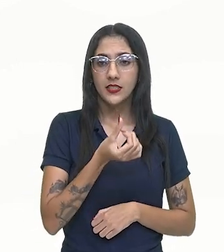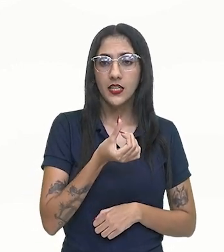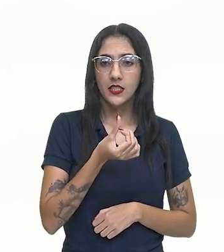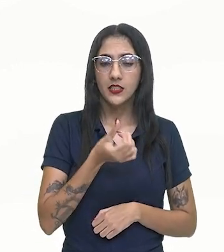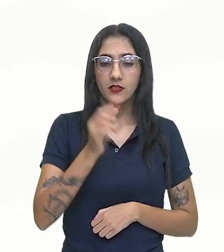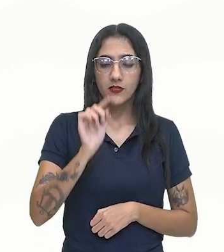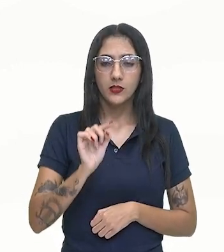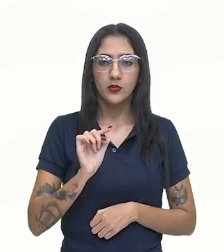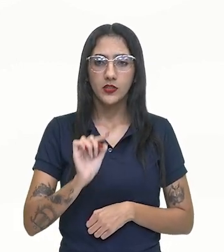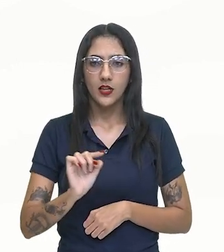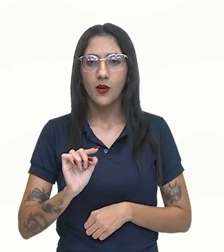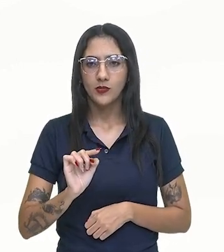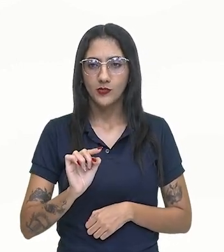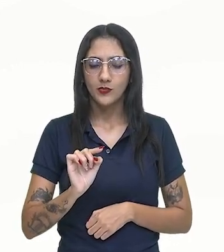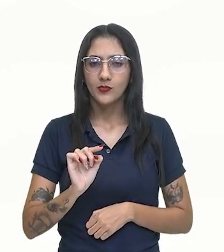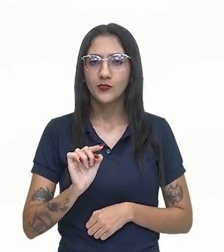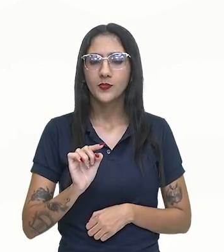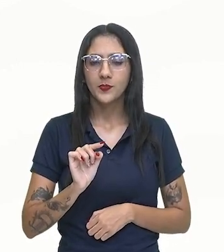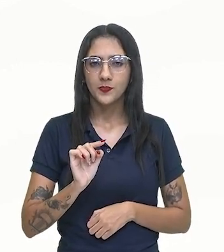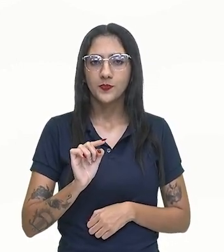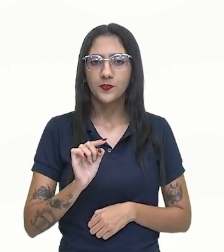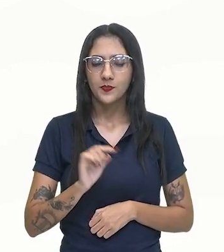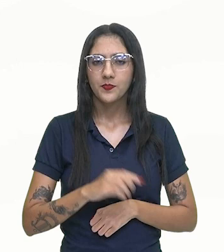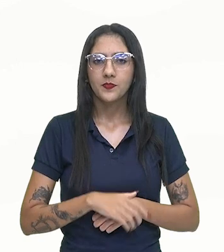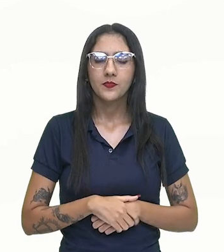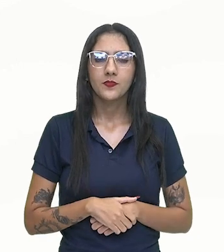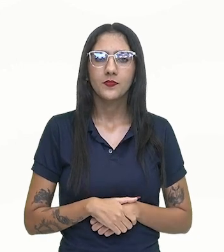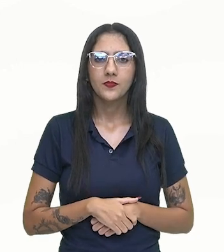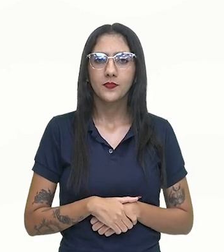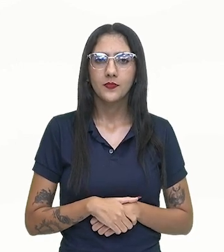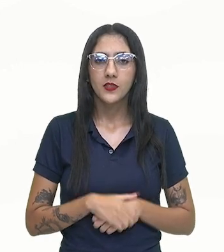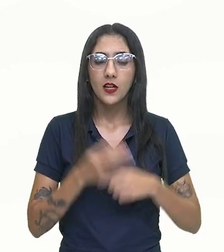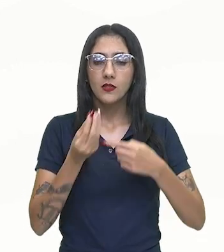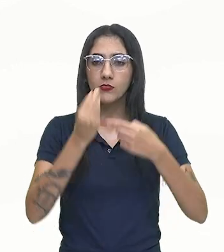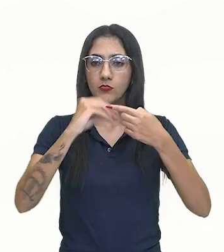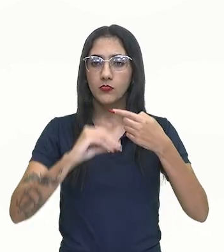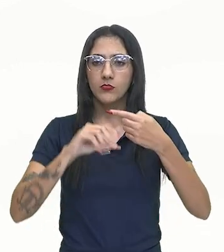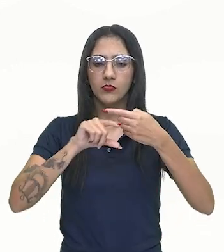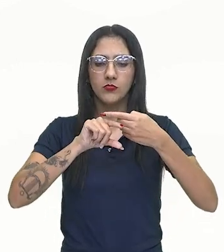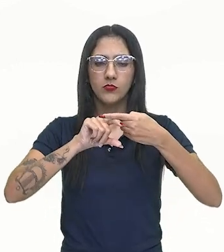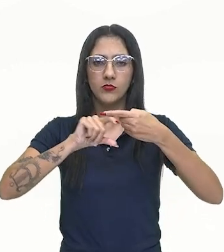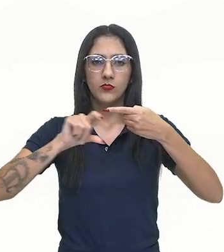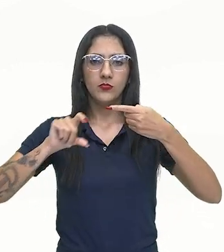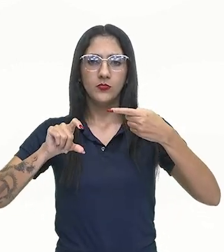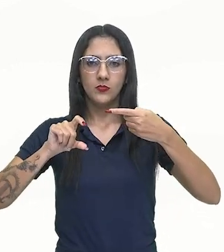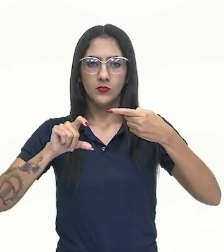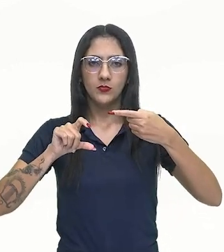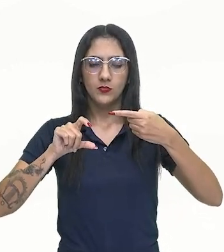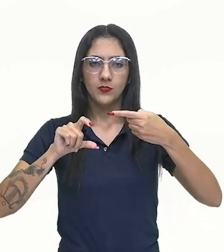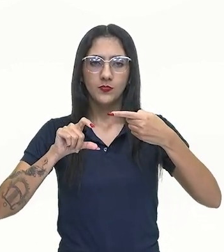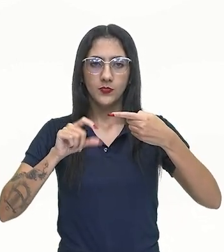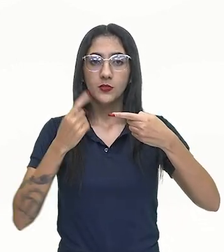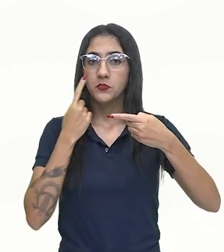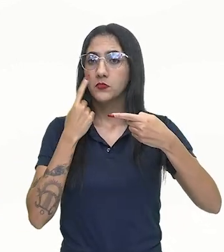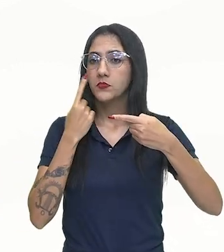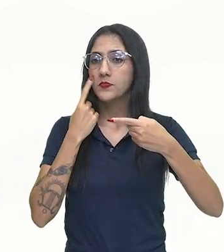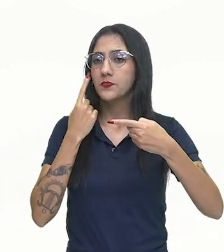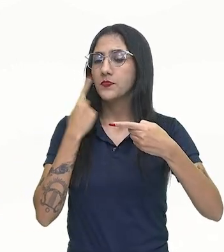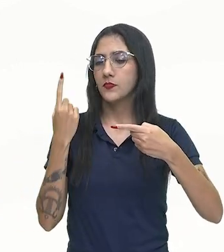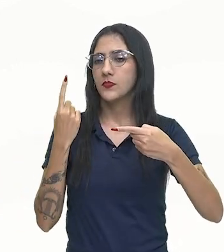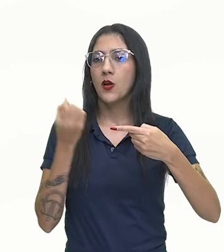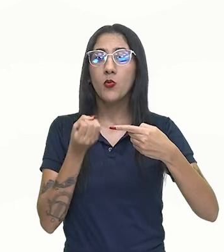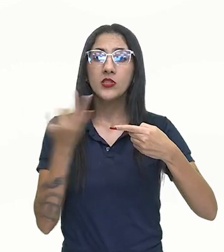6 letras da palavra batata, tá? E na parte de baixo, no denominador, justamente as letras que